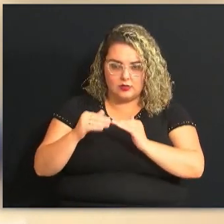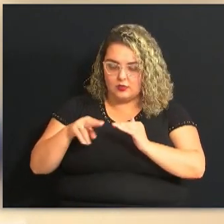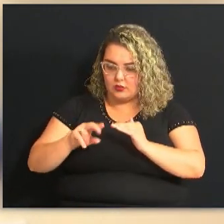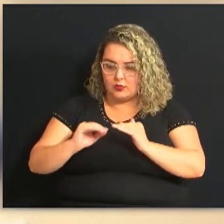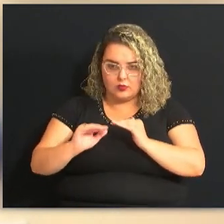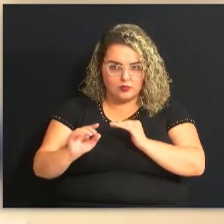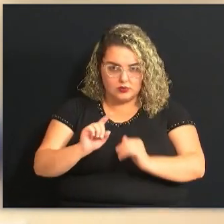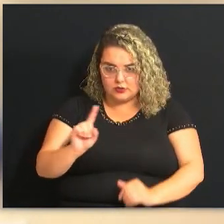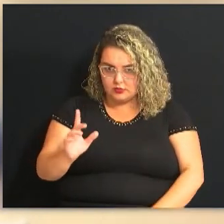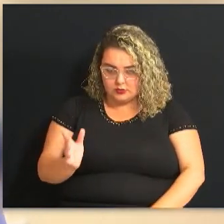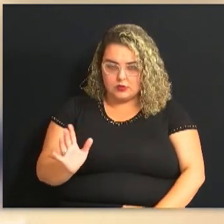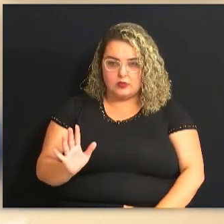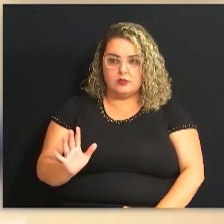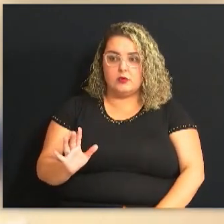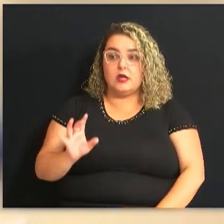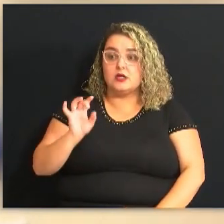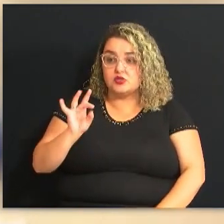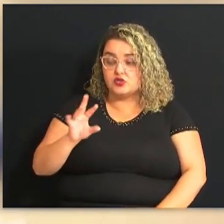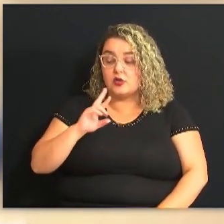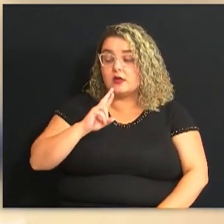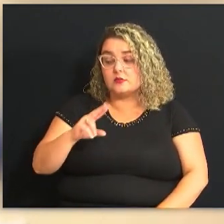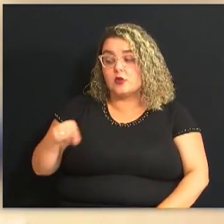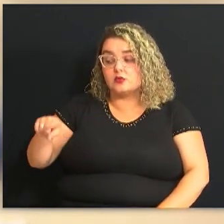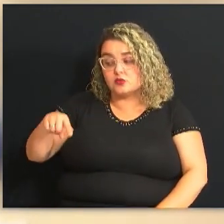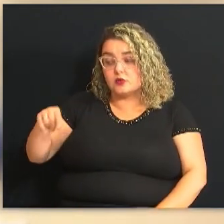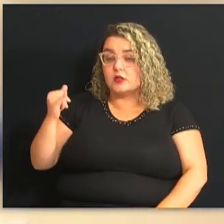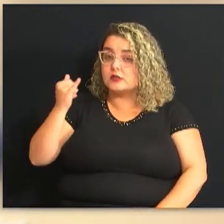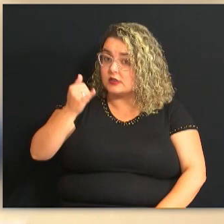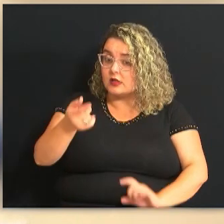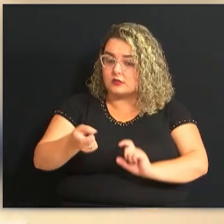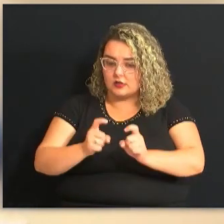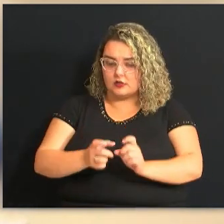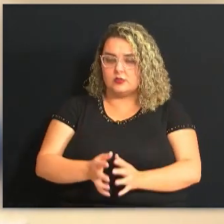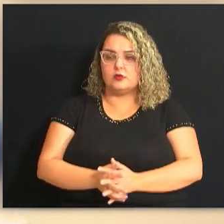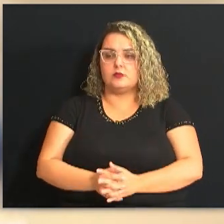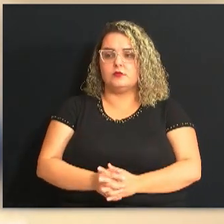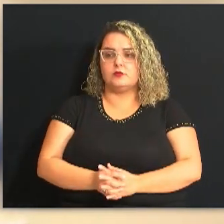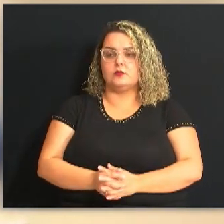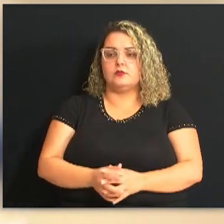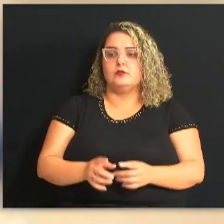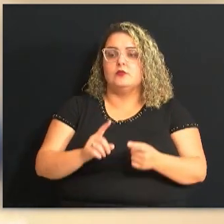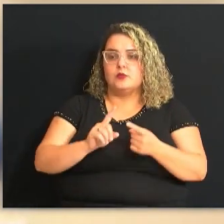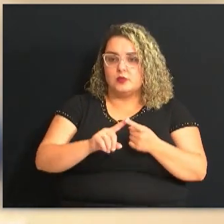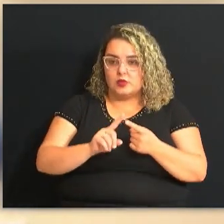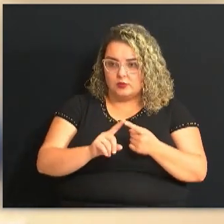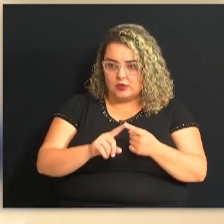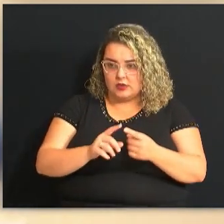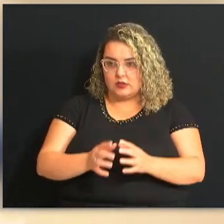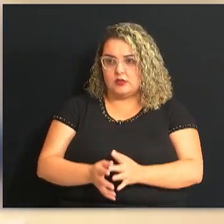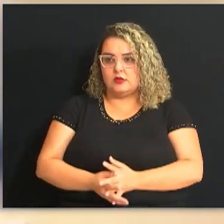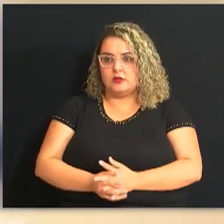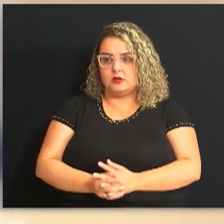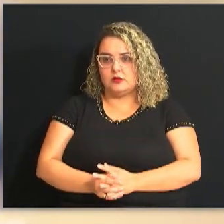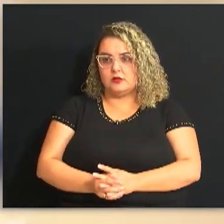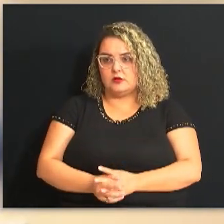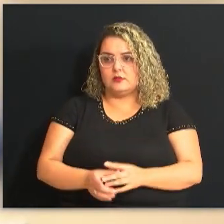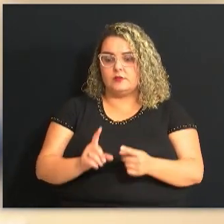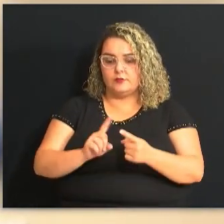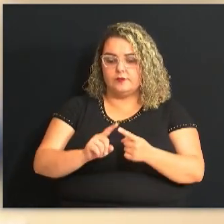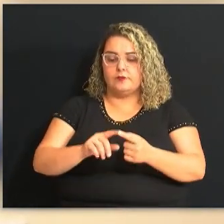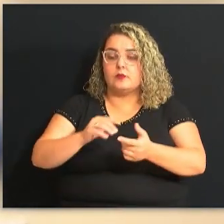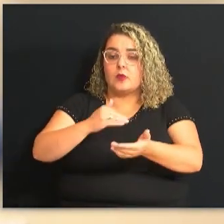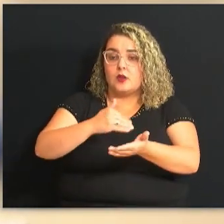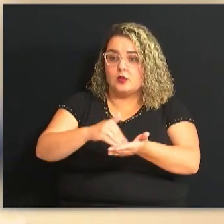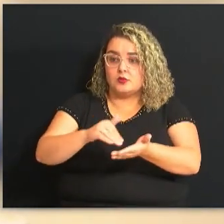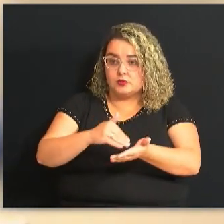só uma devolutiva, um relato do que foi. Primeiro, o secretário fez questão